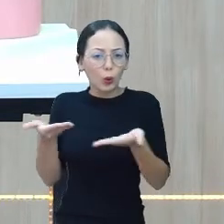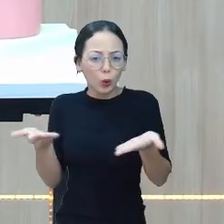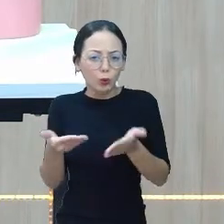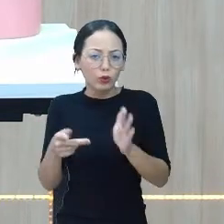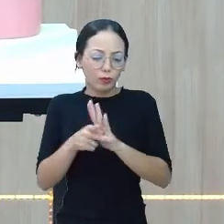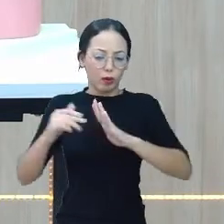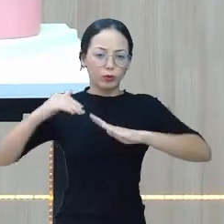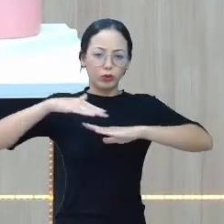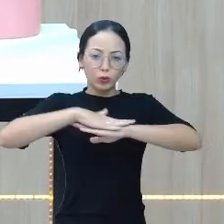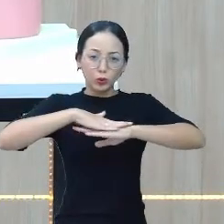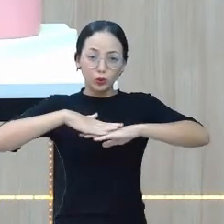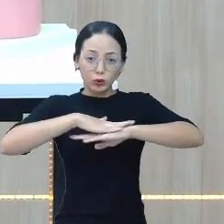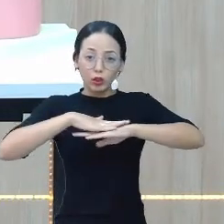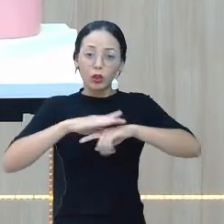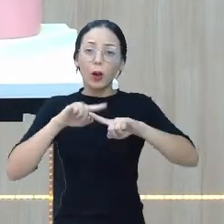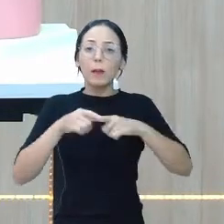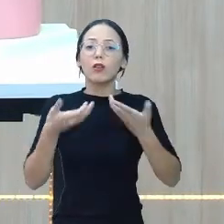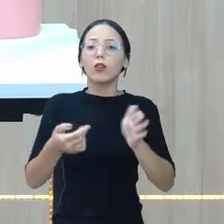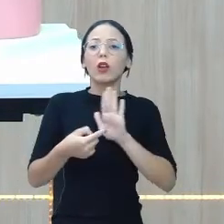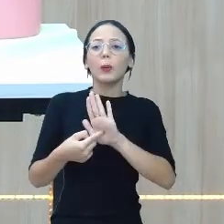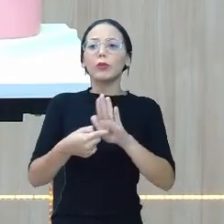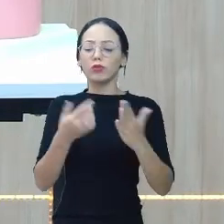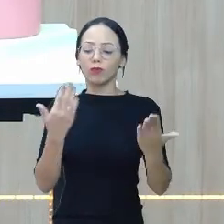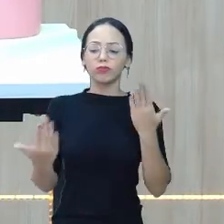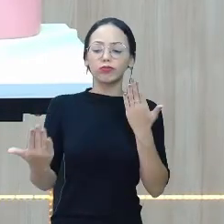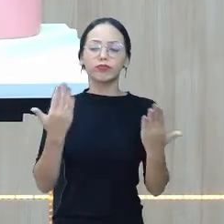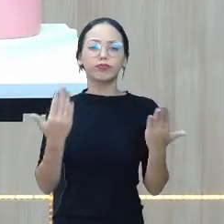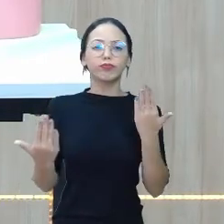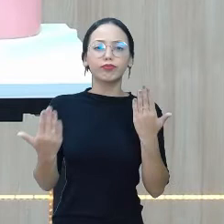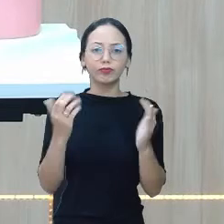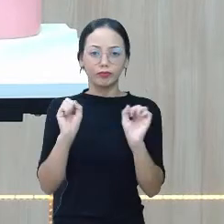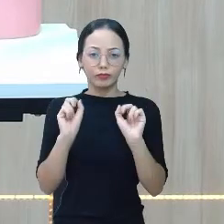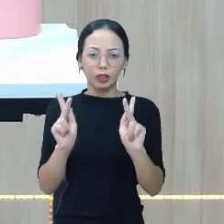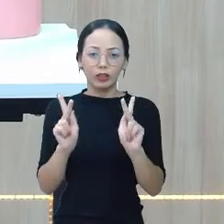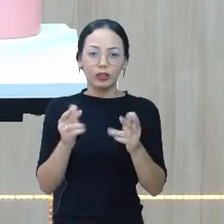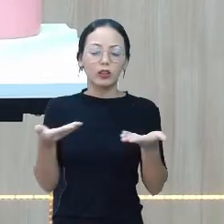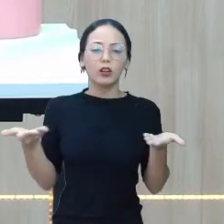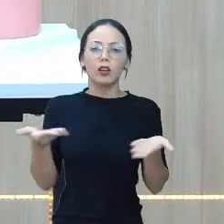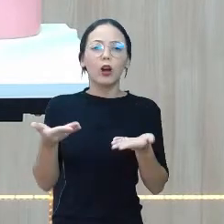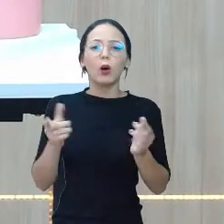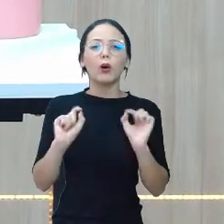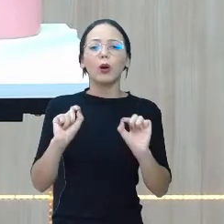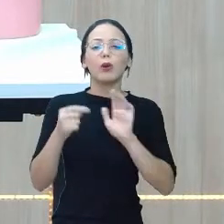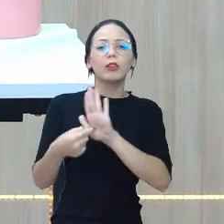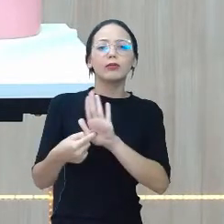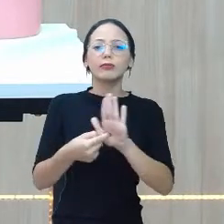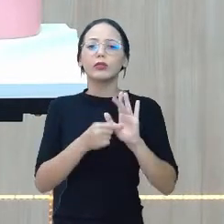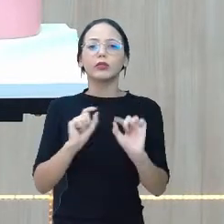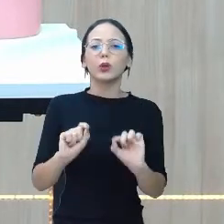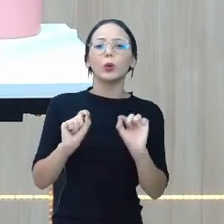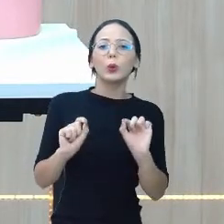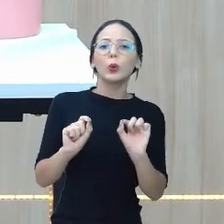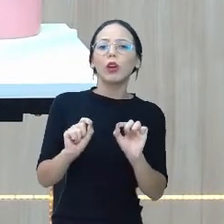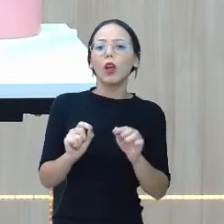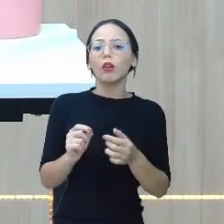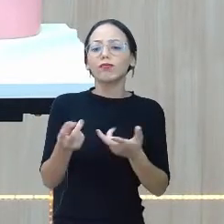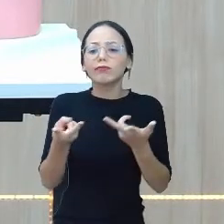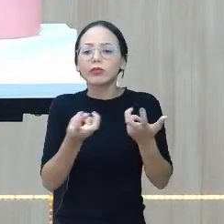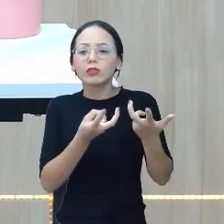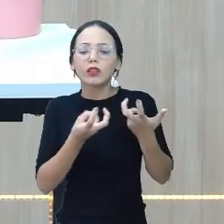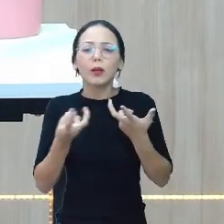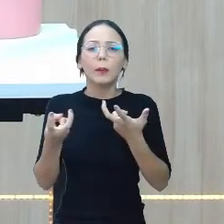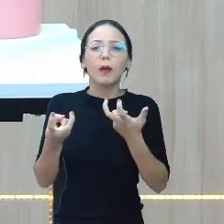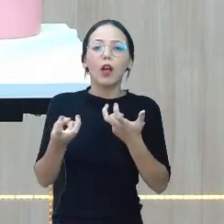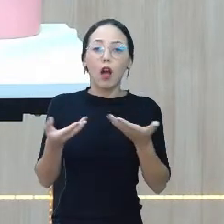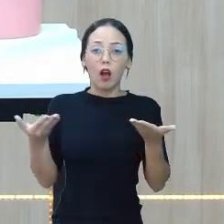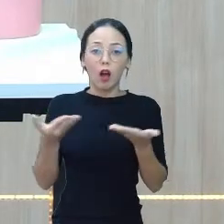tecido animal, mas eu quis mostrar essa diferença. E aí, o que é que eu tenho para ver aí com vocês? A